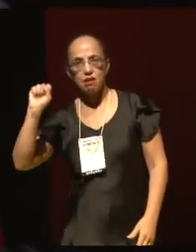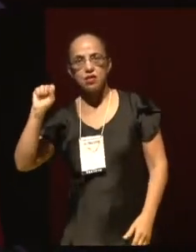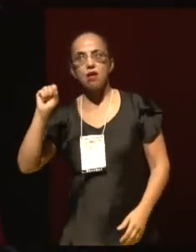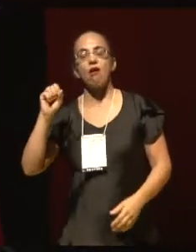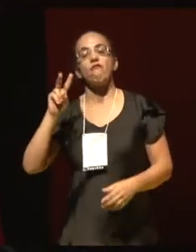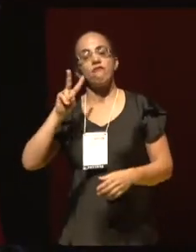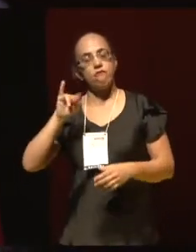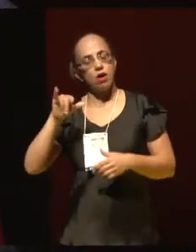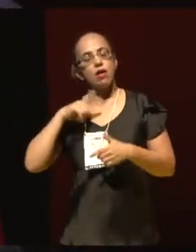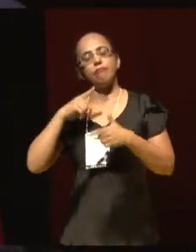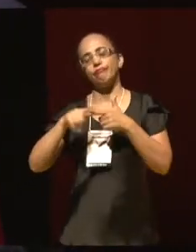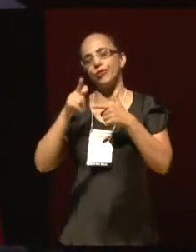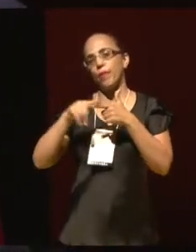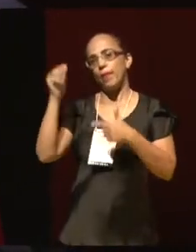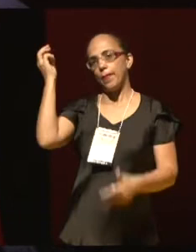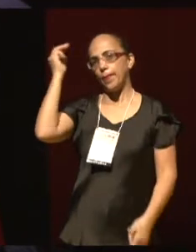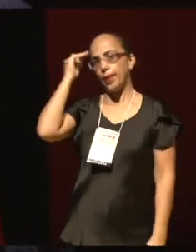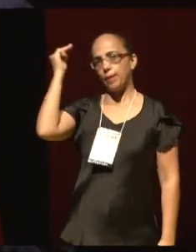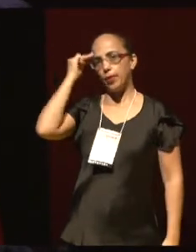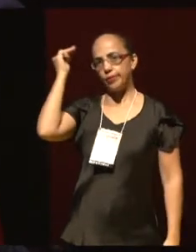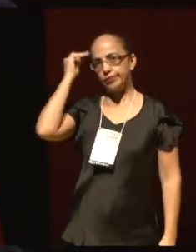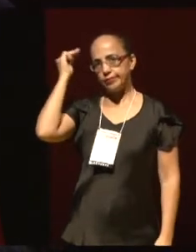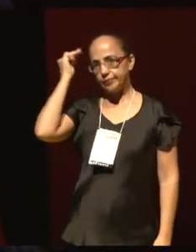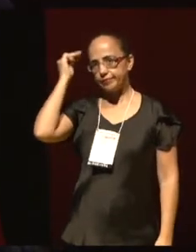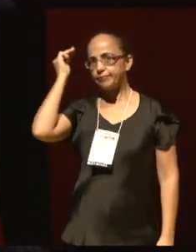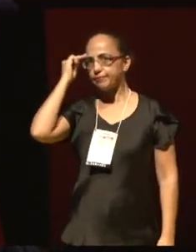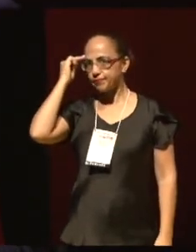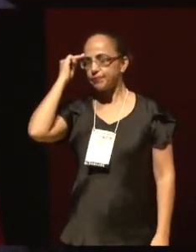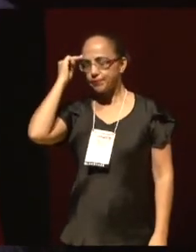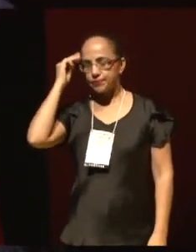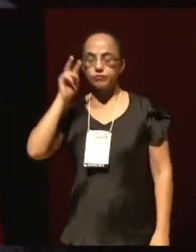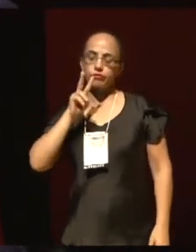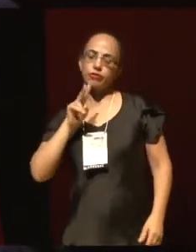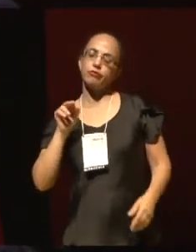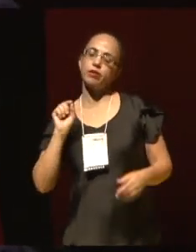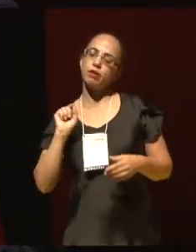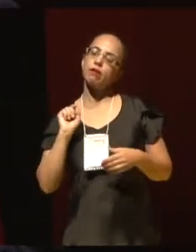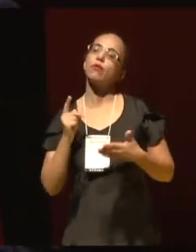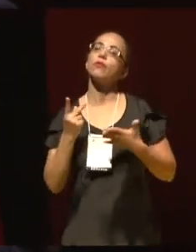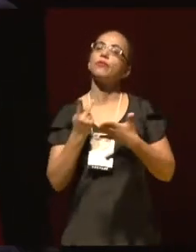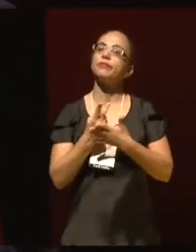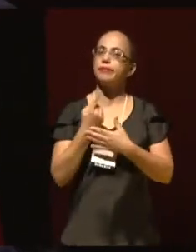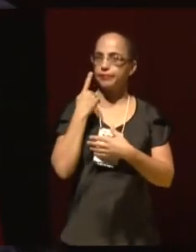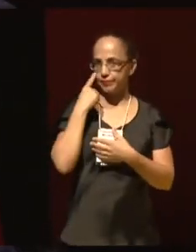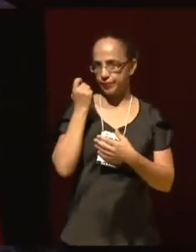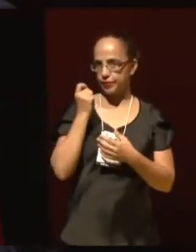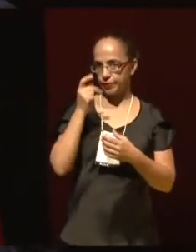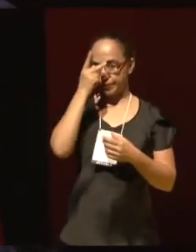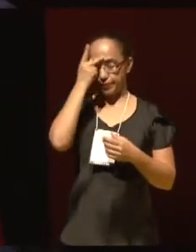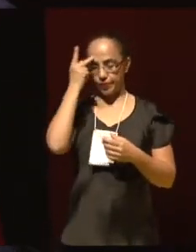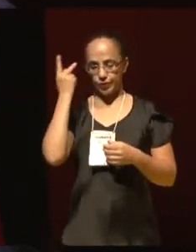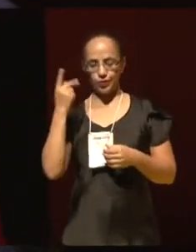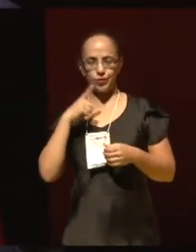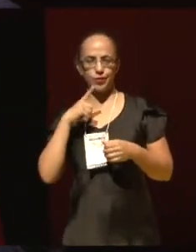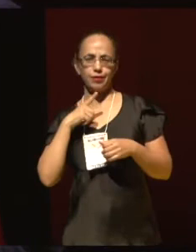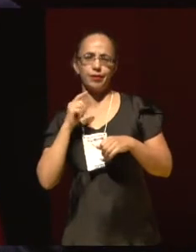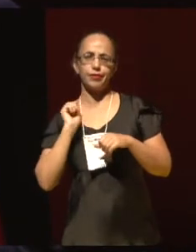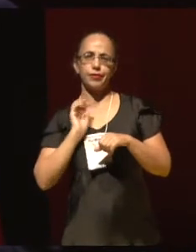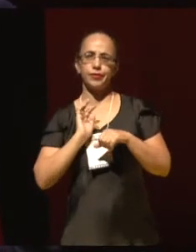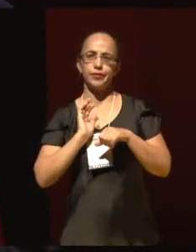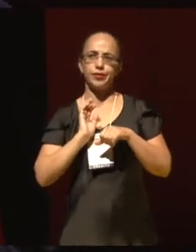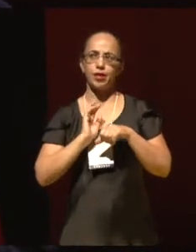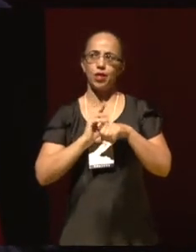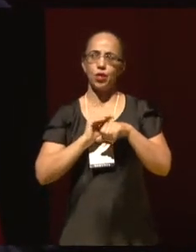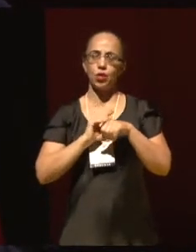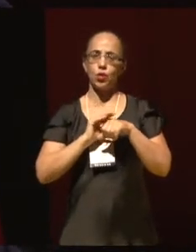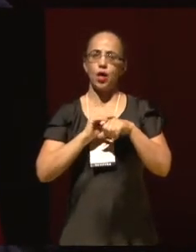O Alzheimer, por exemplo, é um fenômeno muito interessante. As pessoas que padecem de